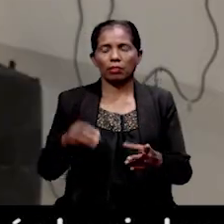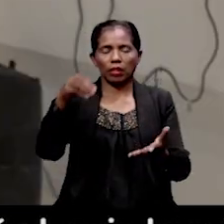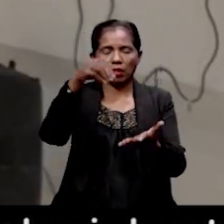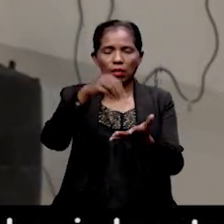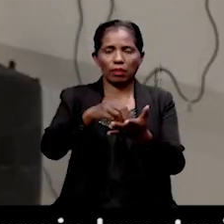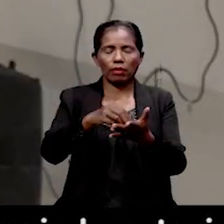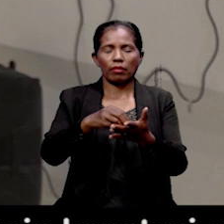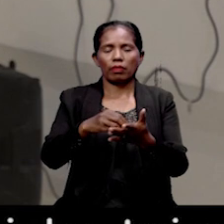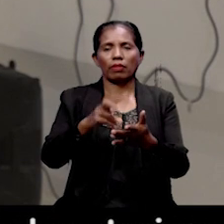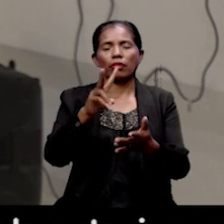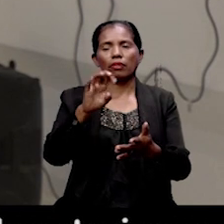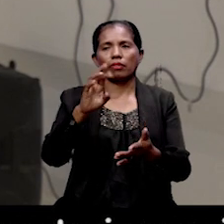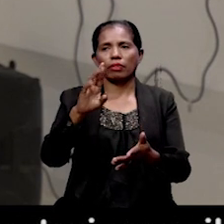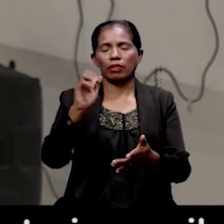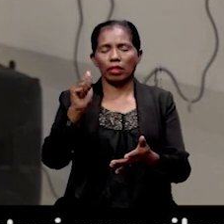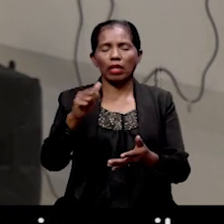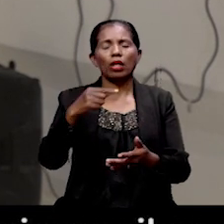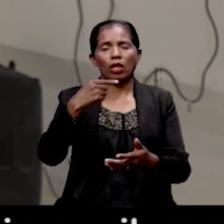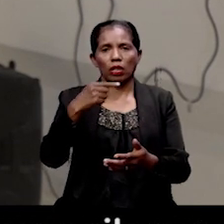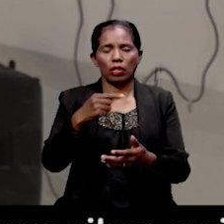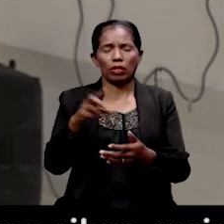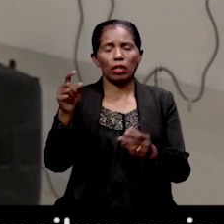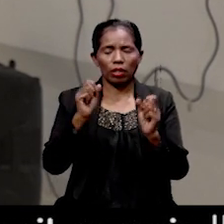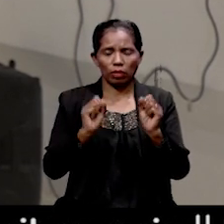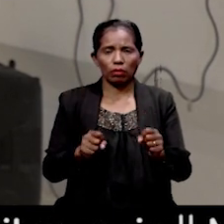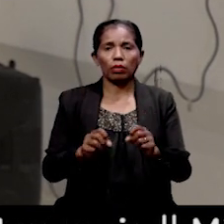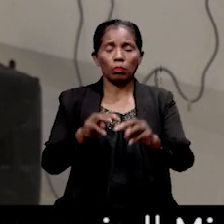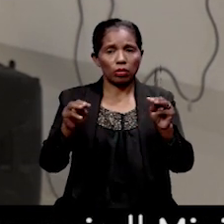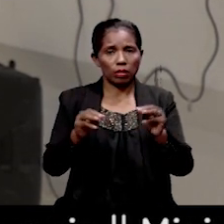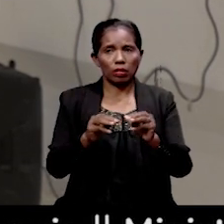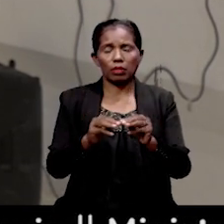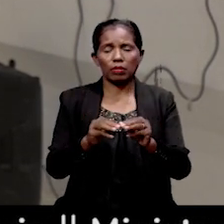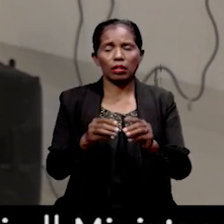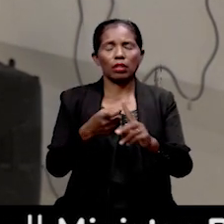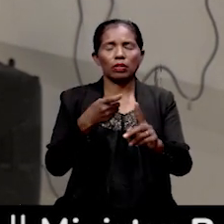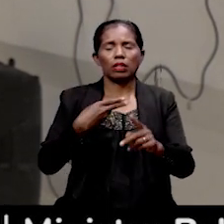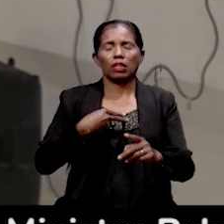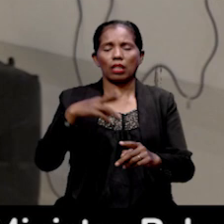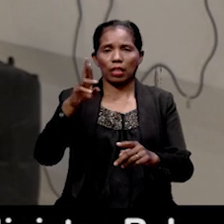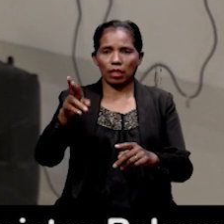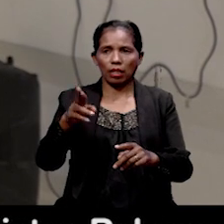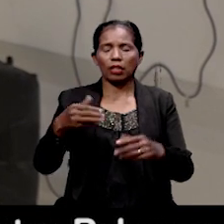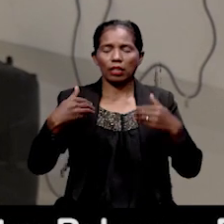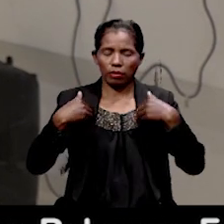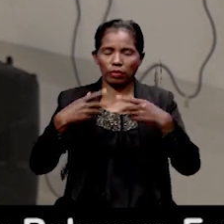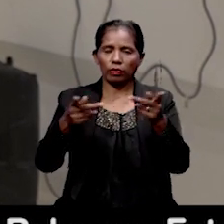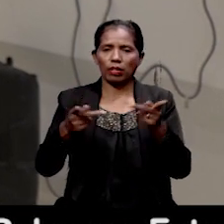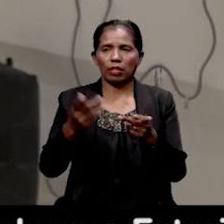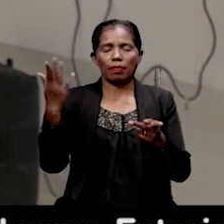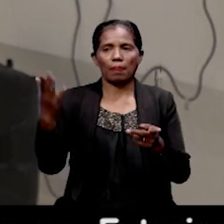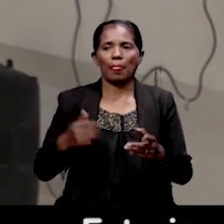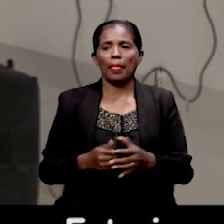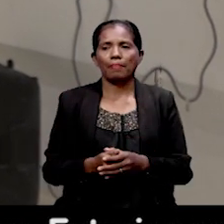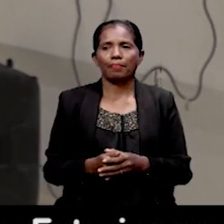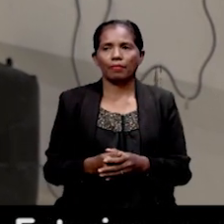Vera Cruz, também tem que buscar facilidades Balo, e Sira Rússi Hera Ninha e a Duni Hera. Guilhermina